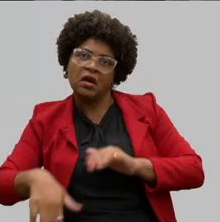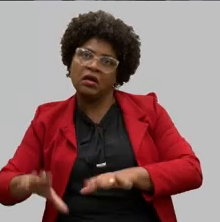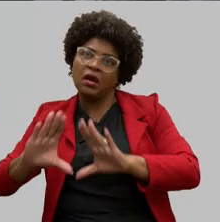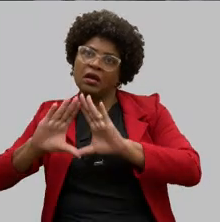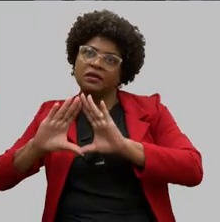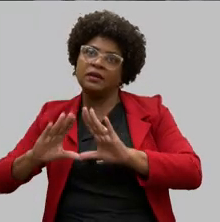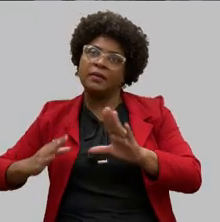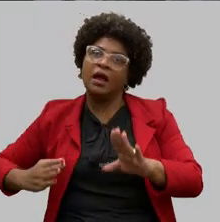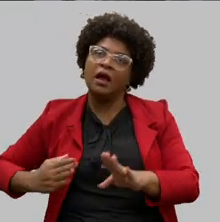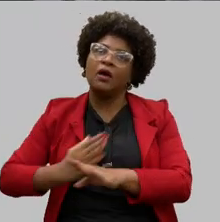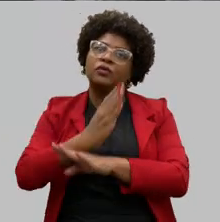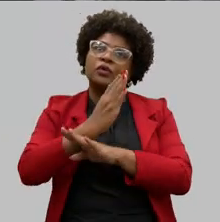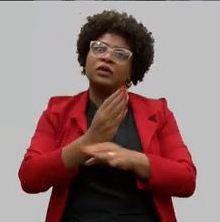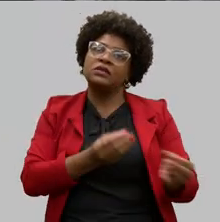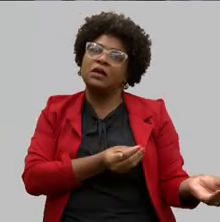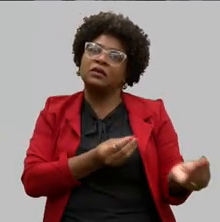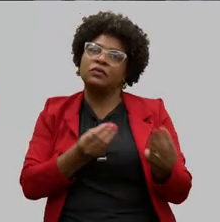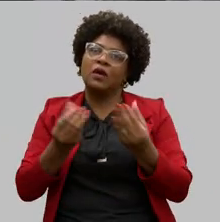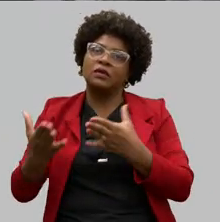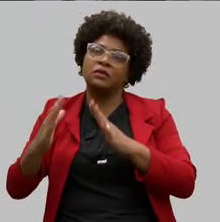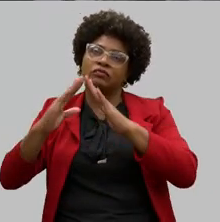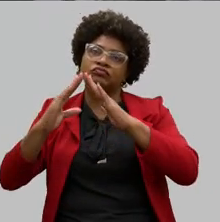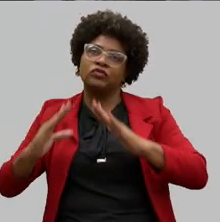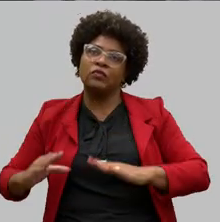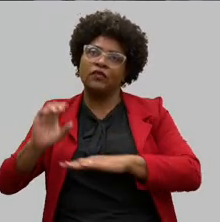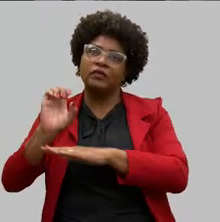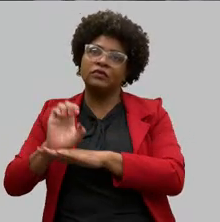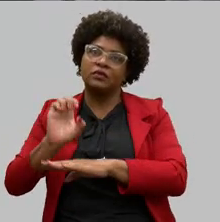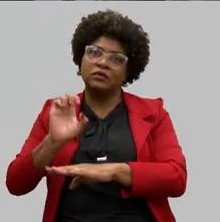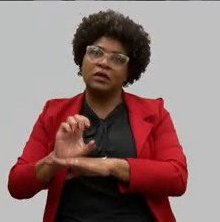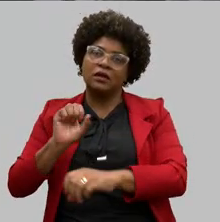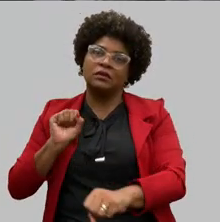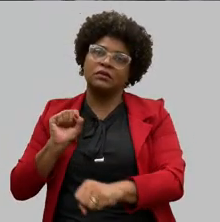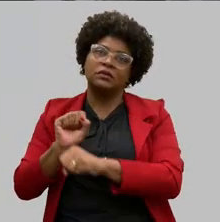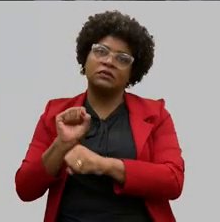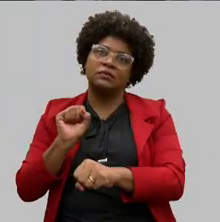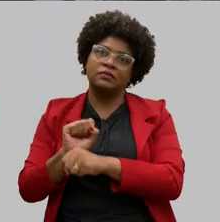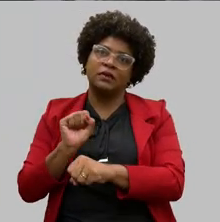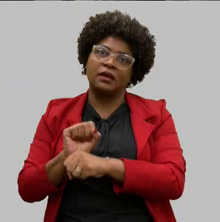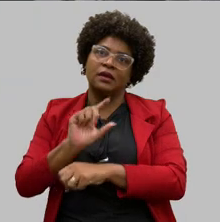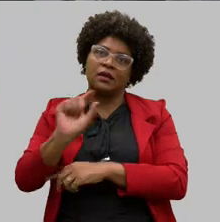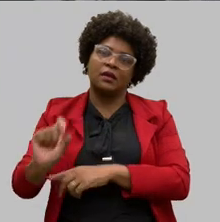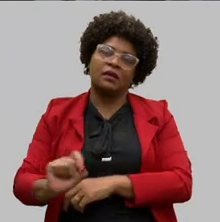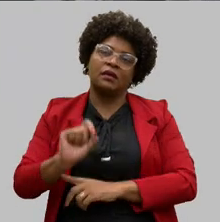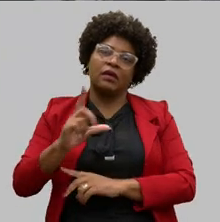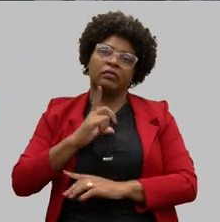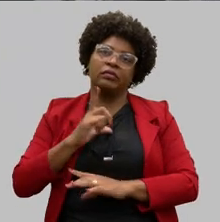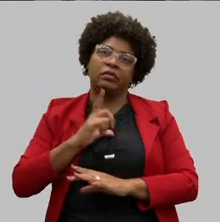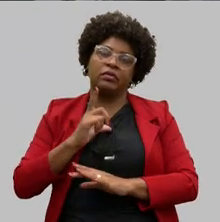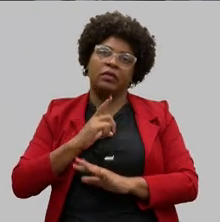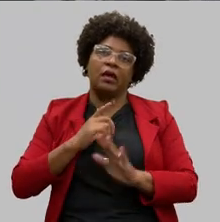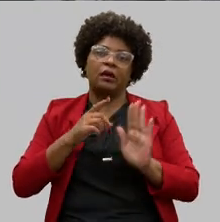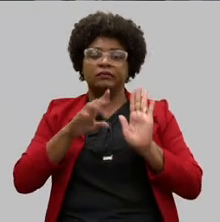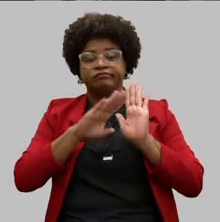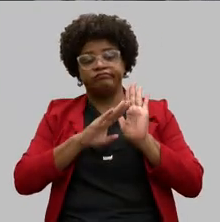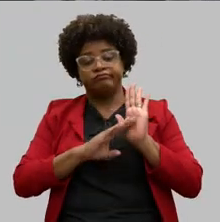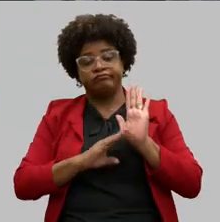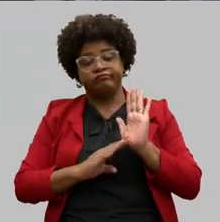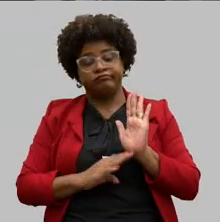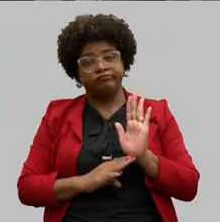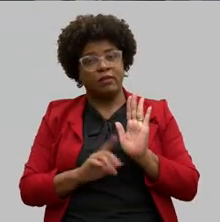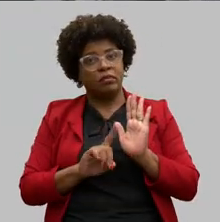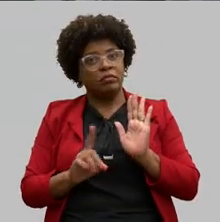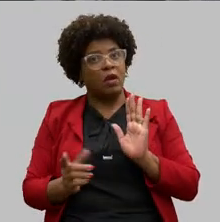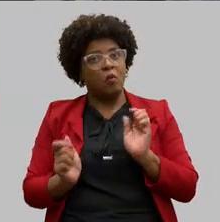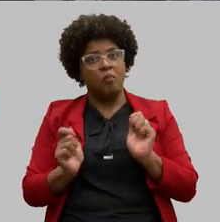est a existência de tal salvaguarda é constatada nas cláusulas de destinação da reversão no caso